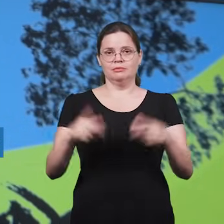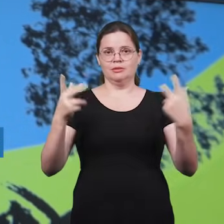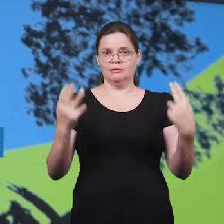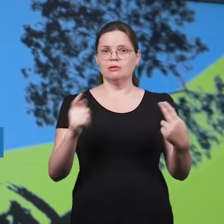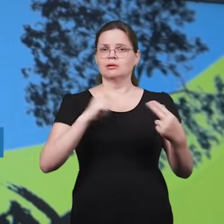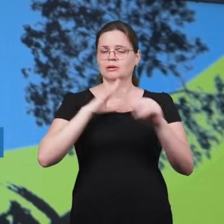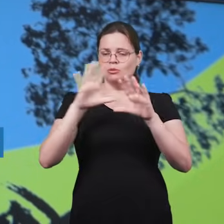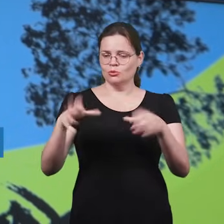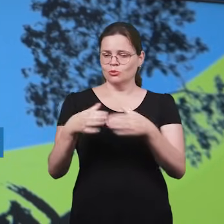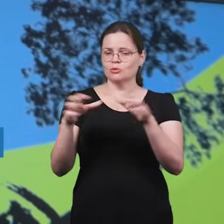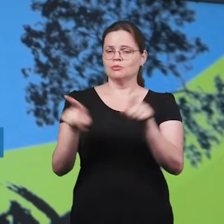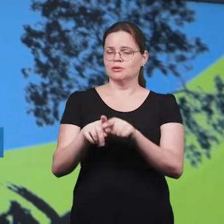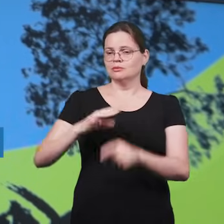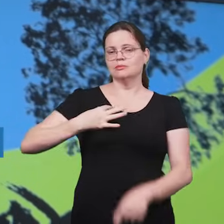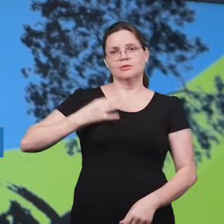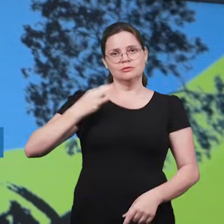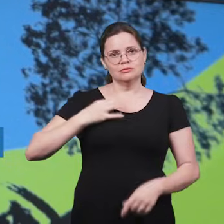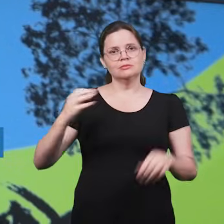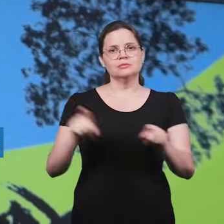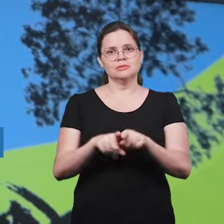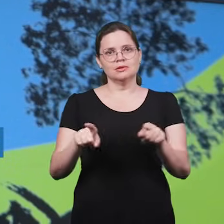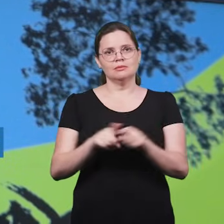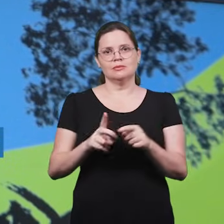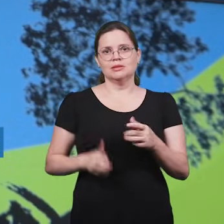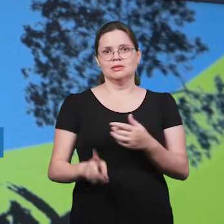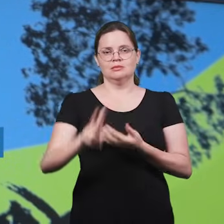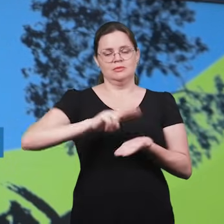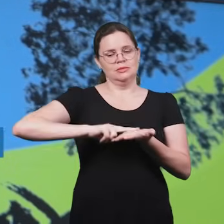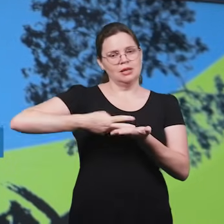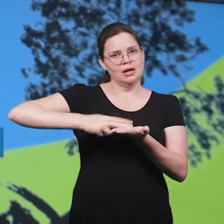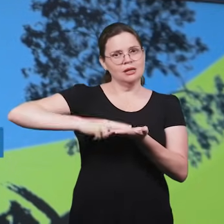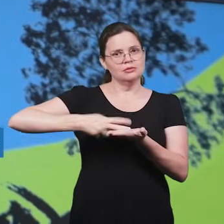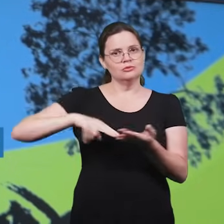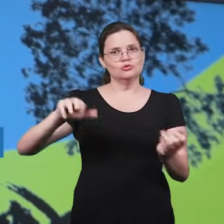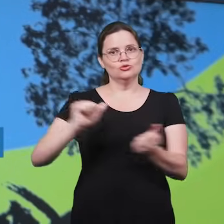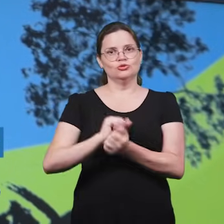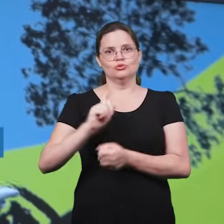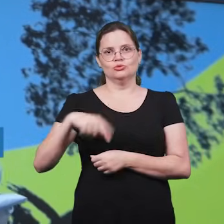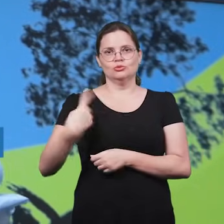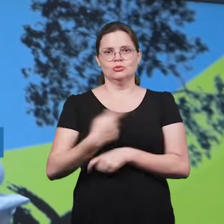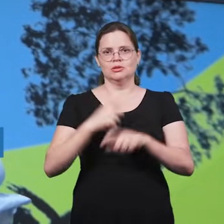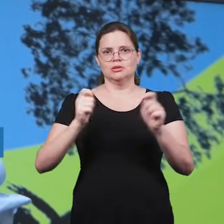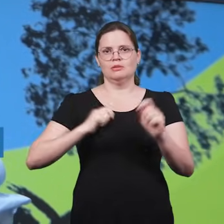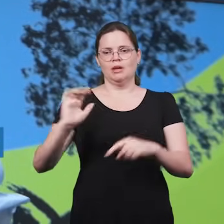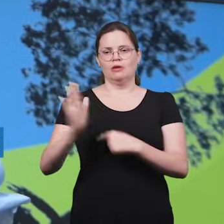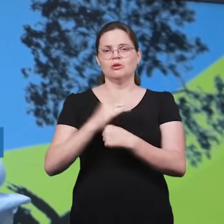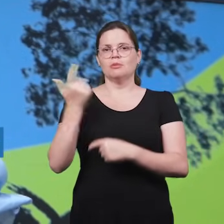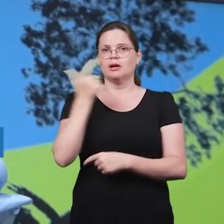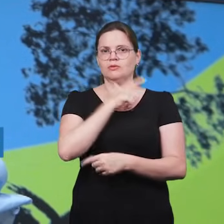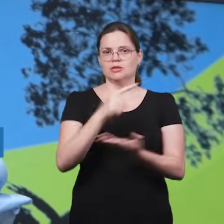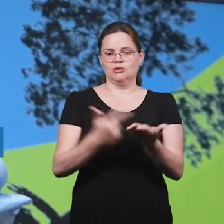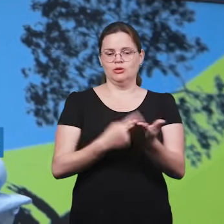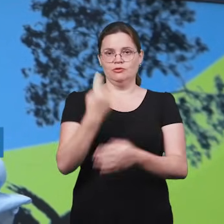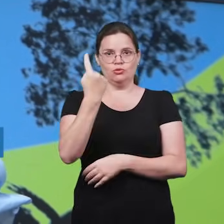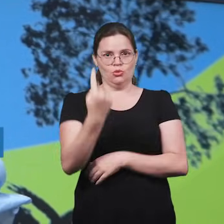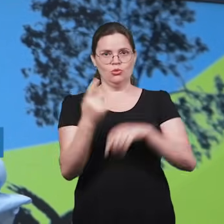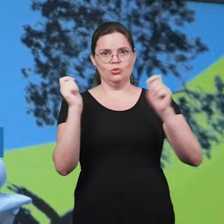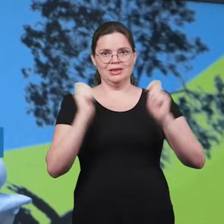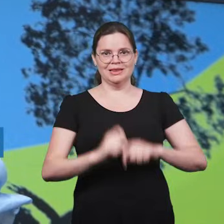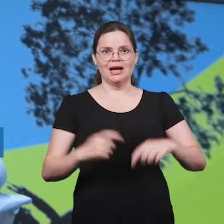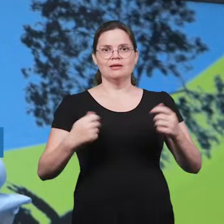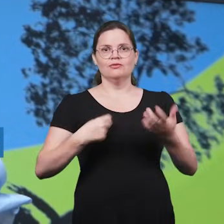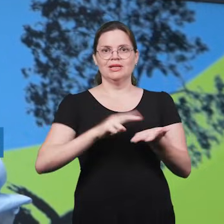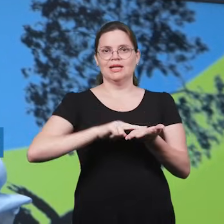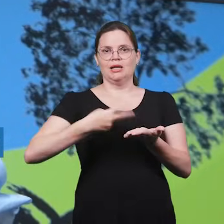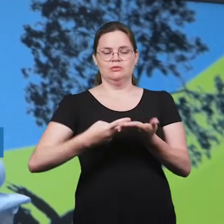rede também de colaboradores, tradutores que contribuíram para que o livro 1 fosse traduzido em inglês,